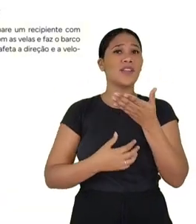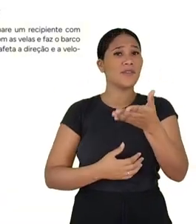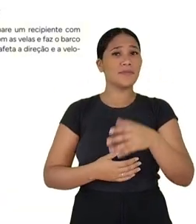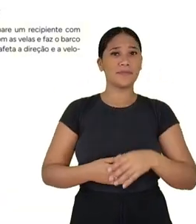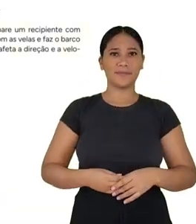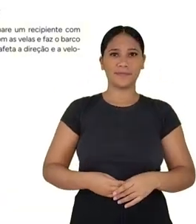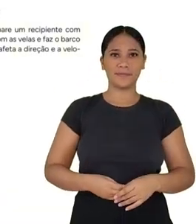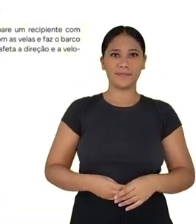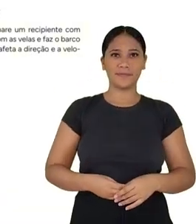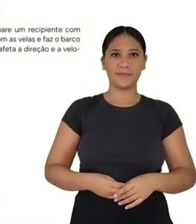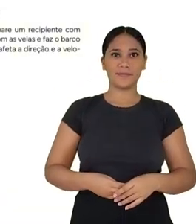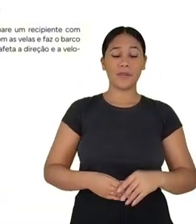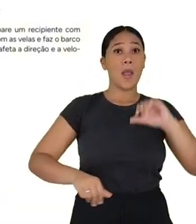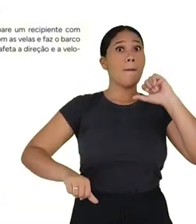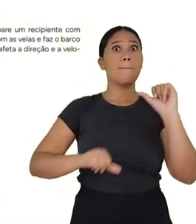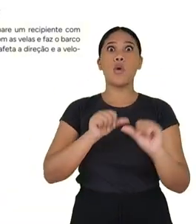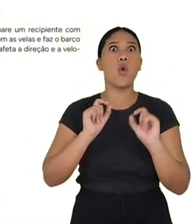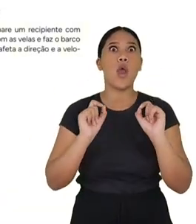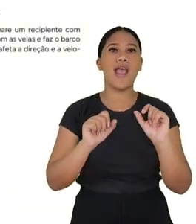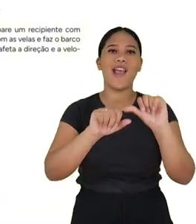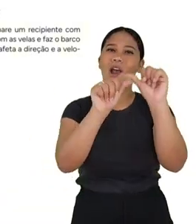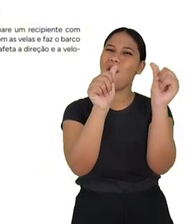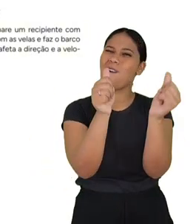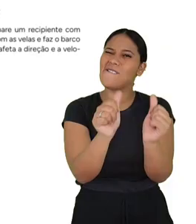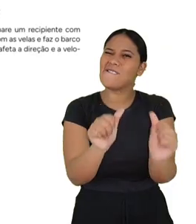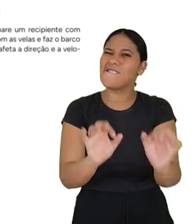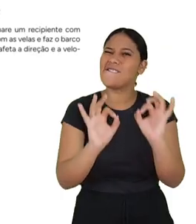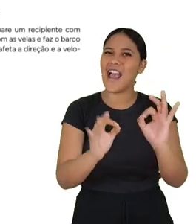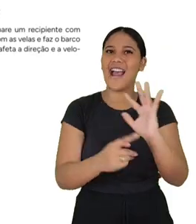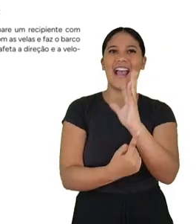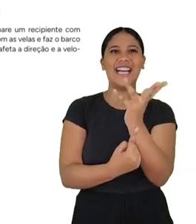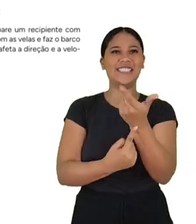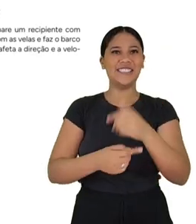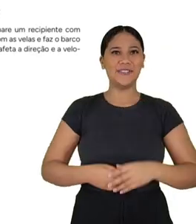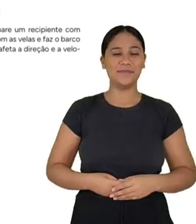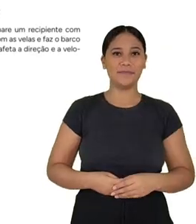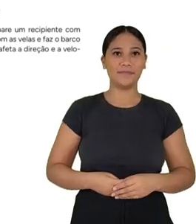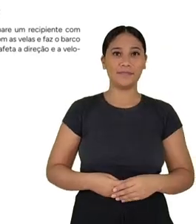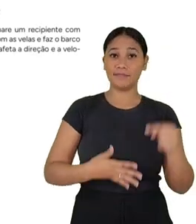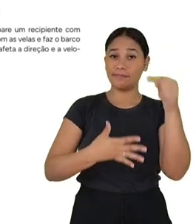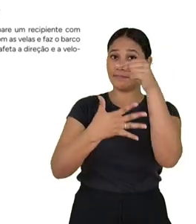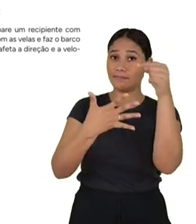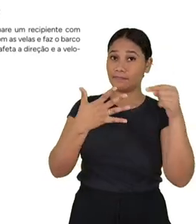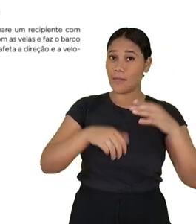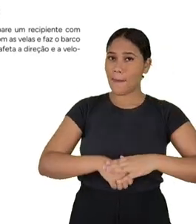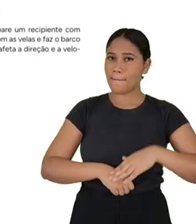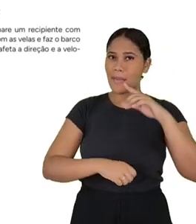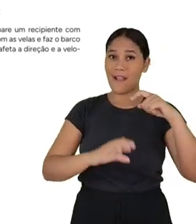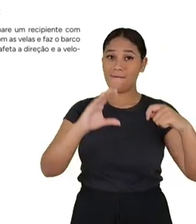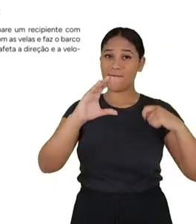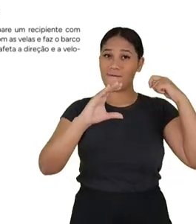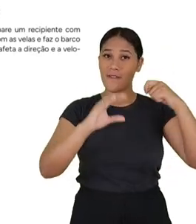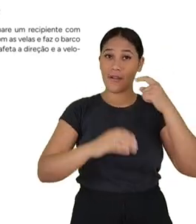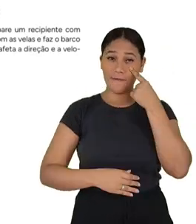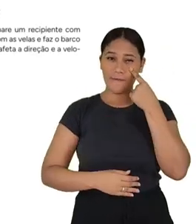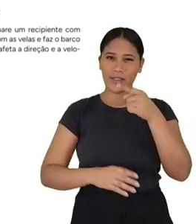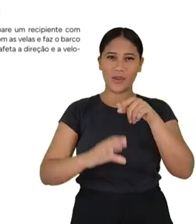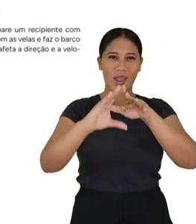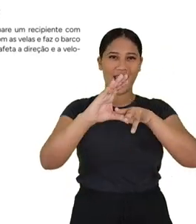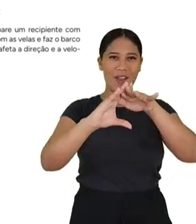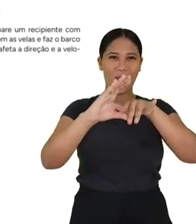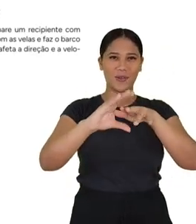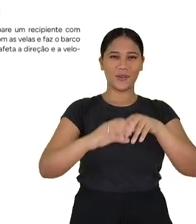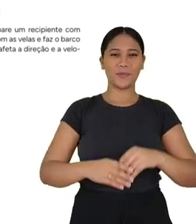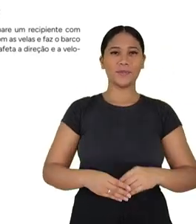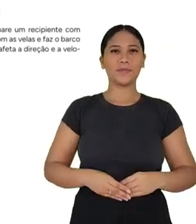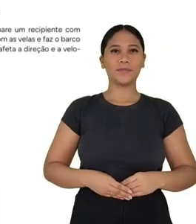A ideia é usar sua criatividade para personalizar sua construção, transformando-a em uma obra de arte. Para mais